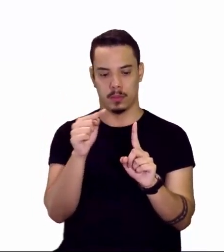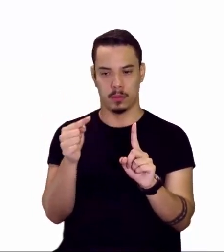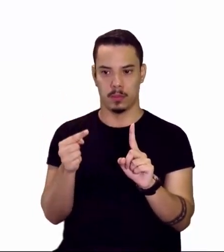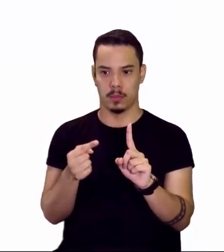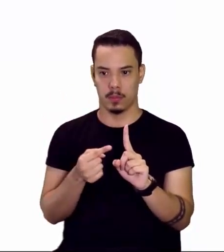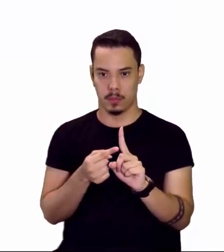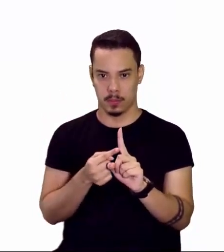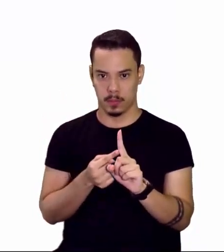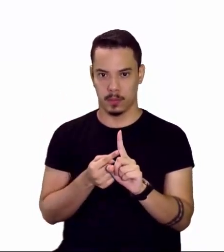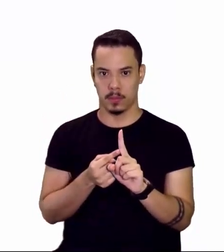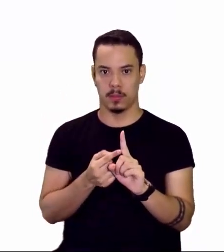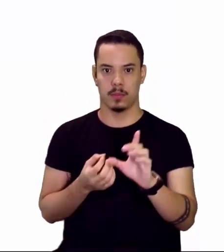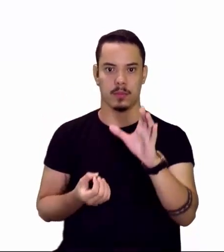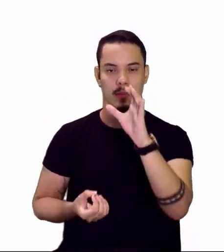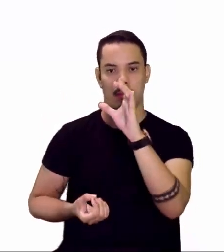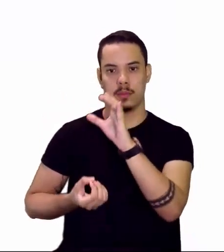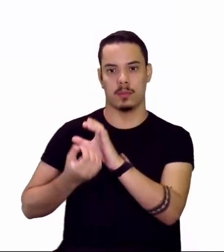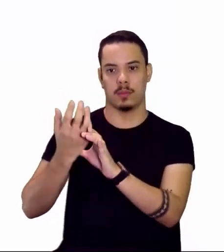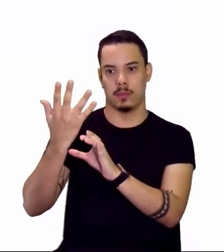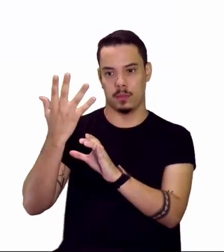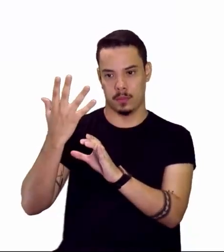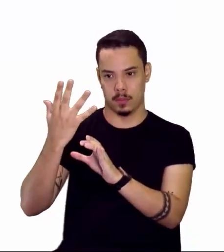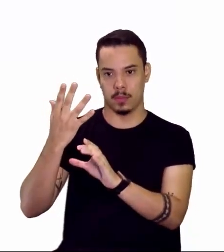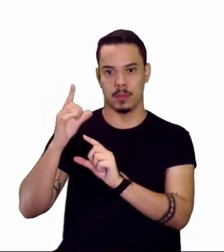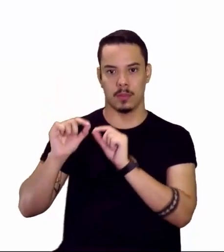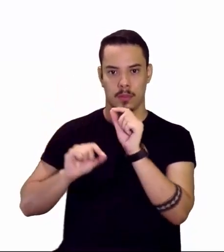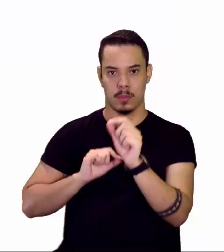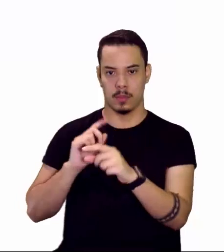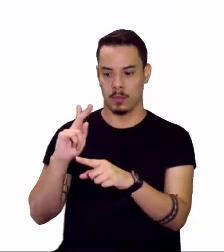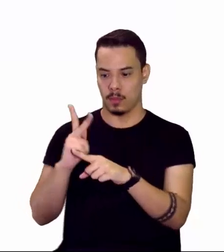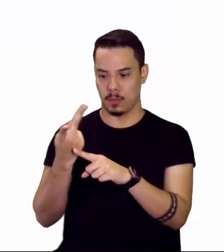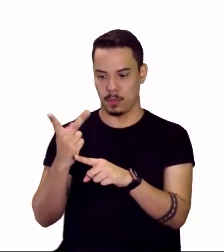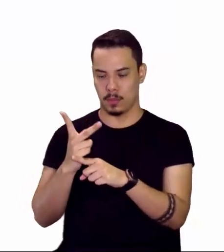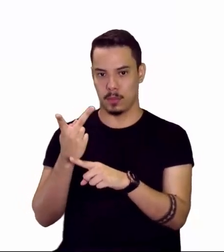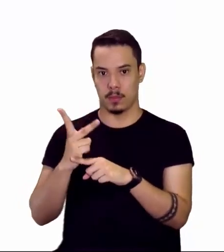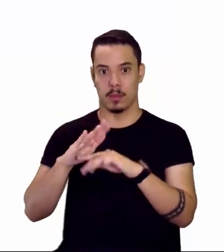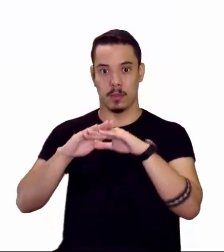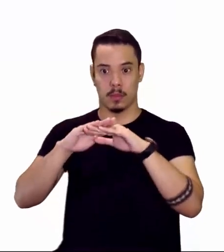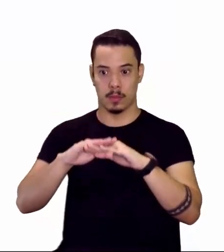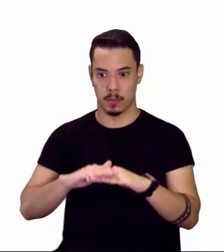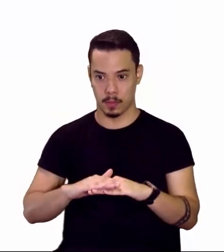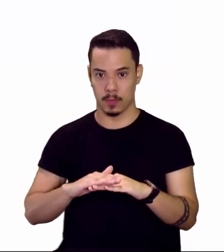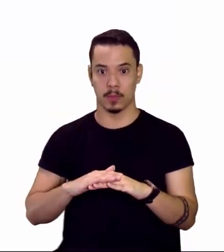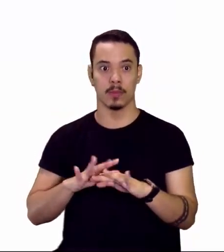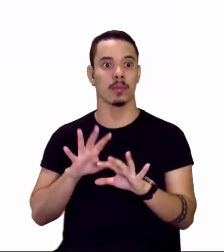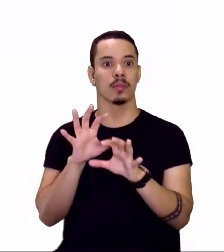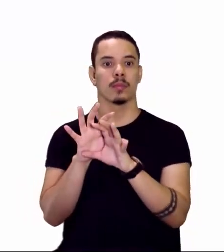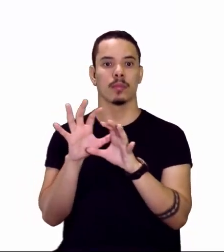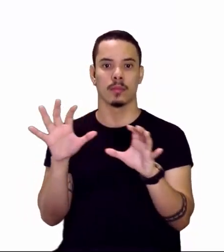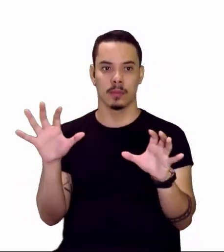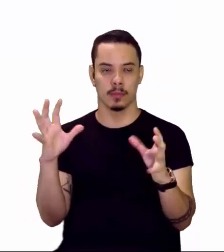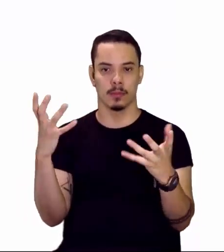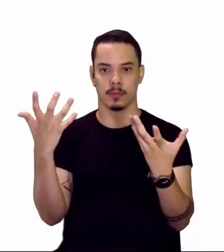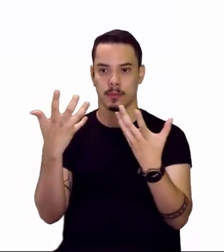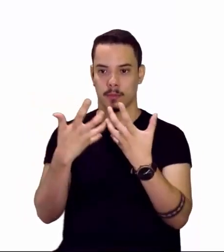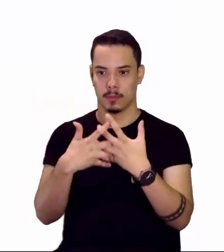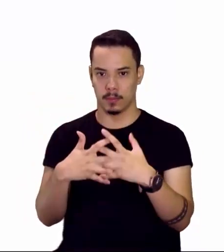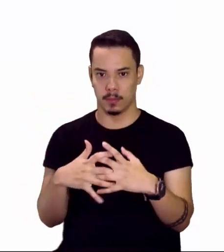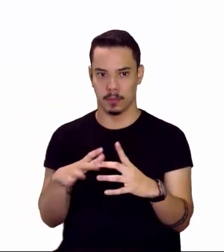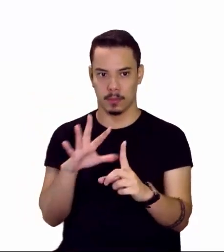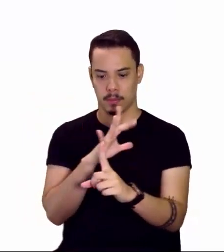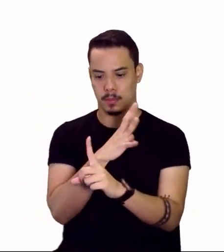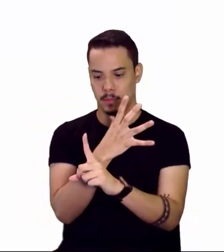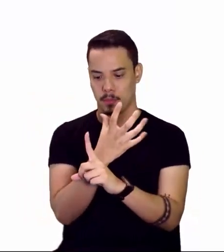empurrando, digamos, os hidrogênios para baixo de forma que isso gera uma